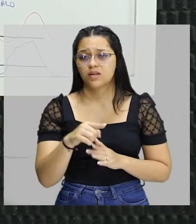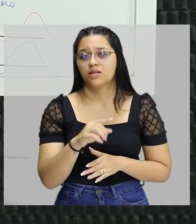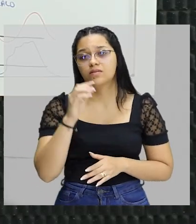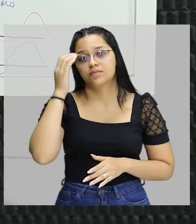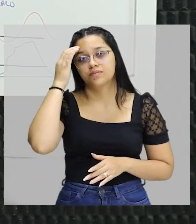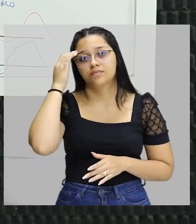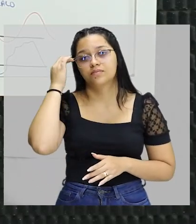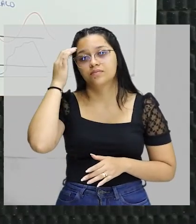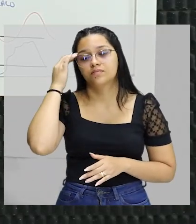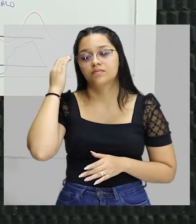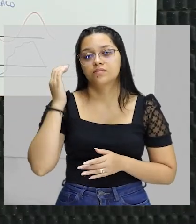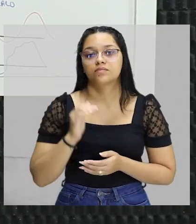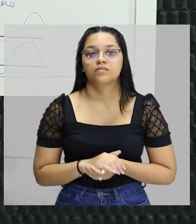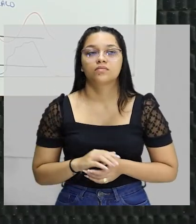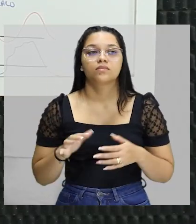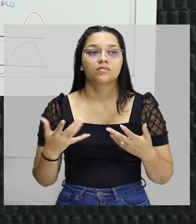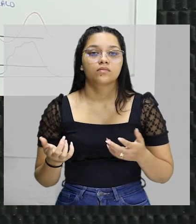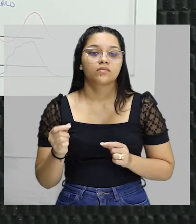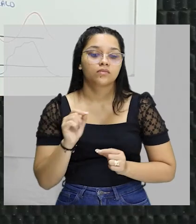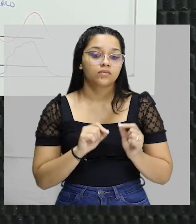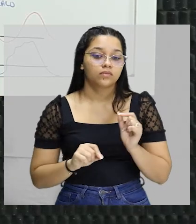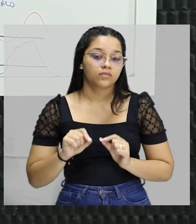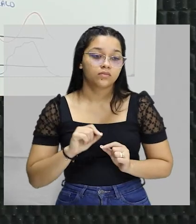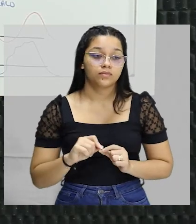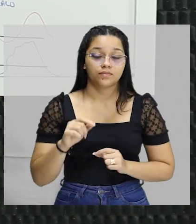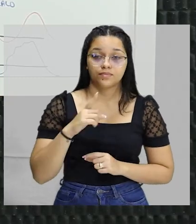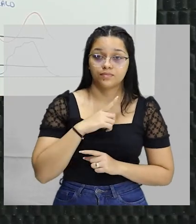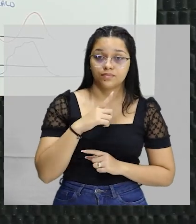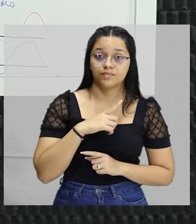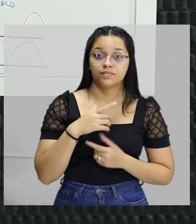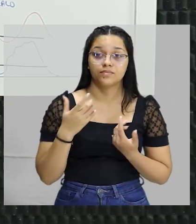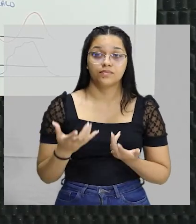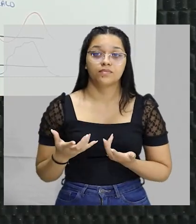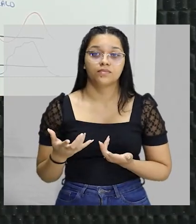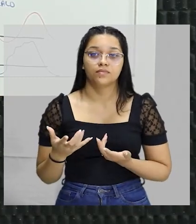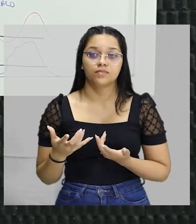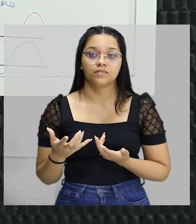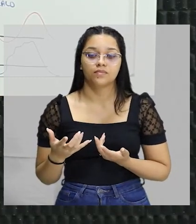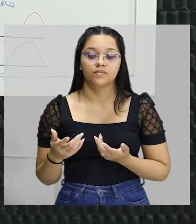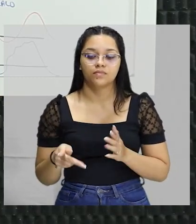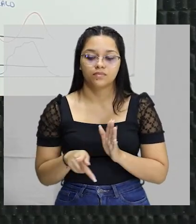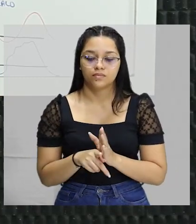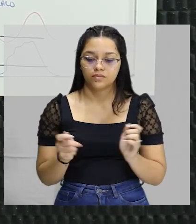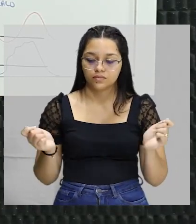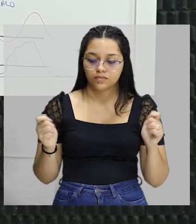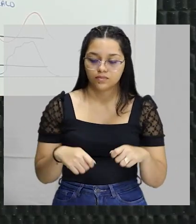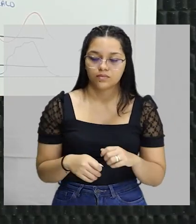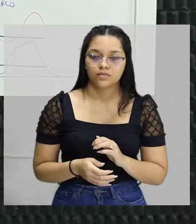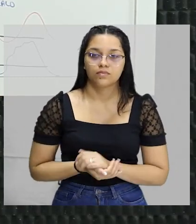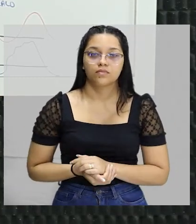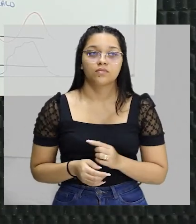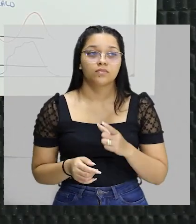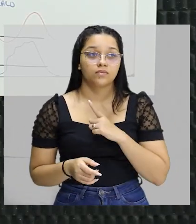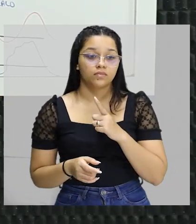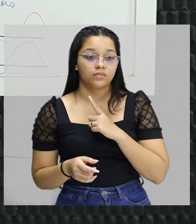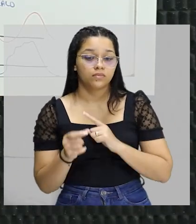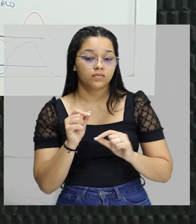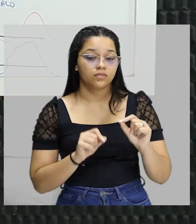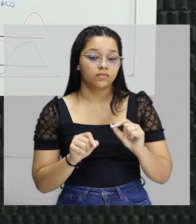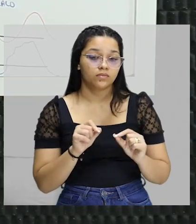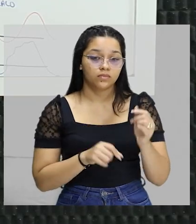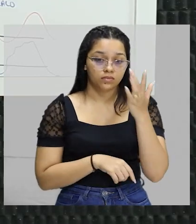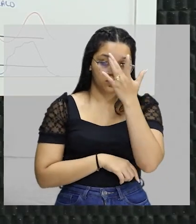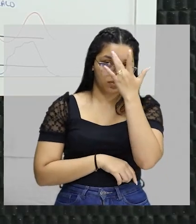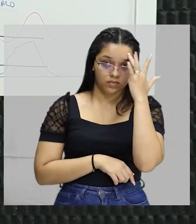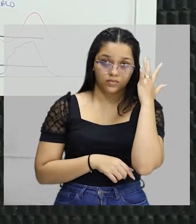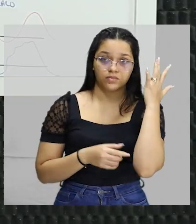emitida, certo? Então os aparelhos eles têm aí essa capacidade. Existem